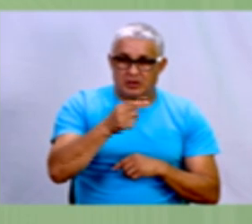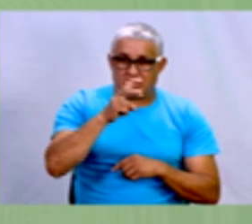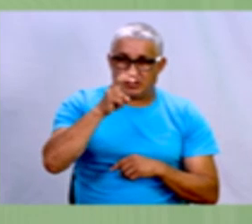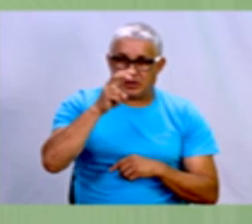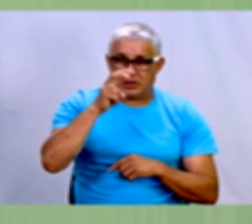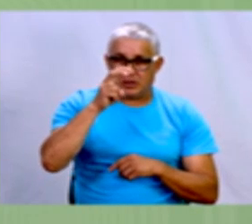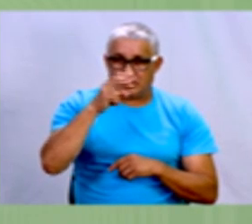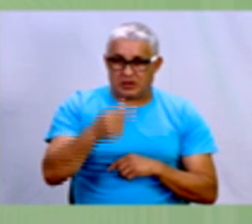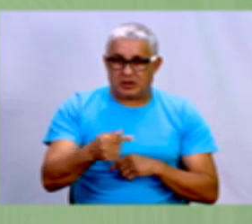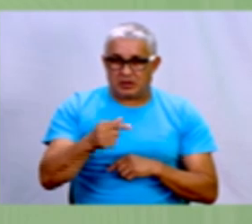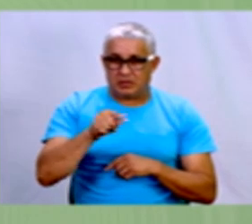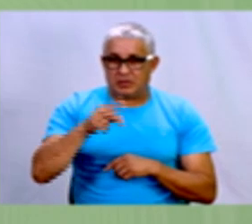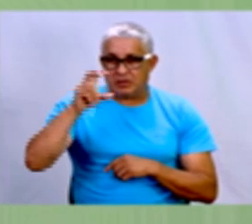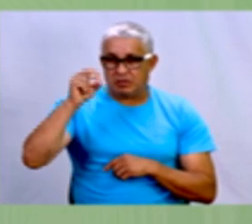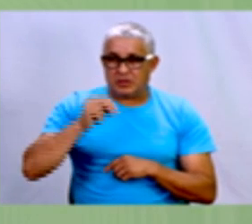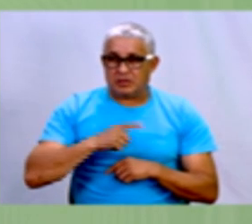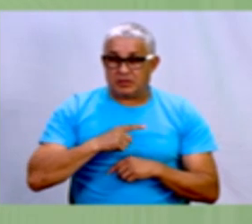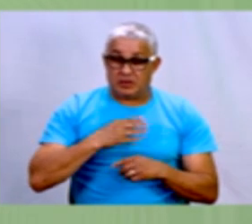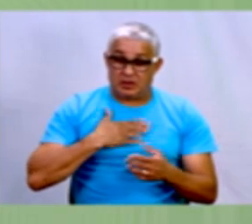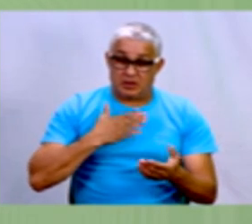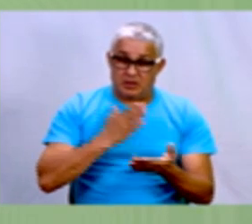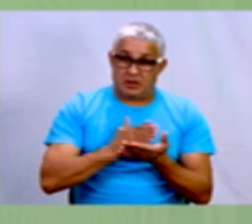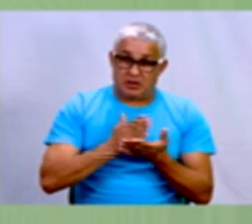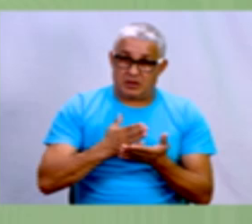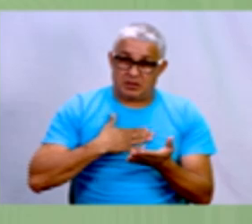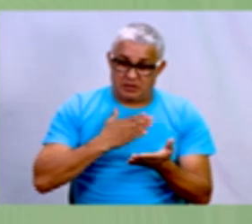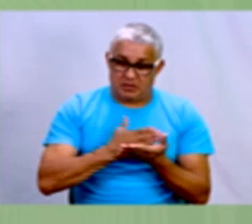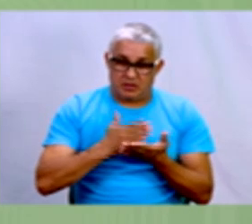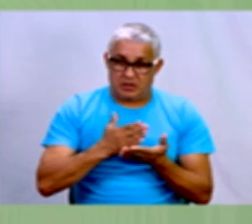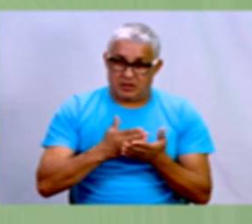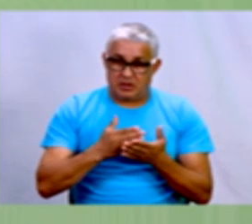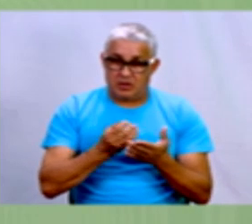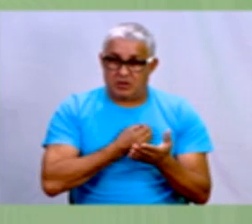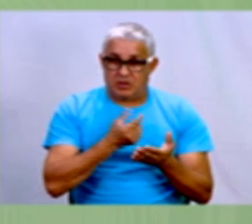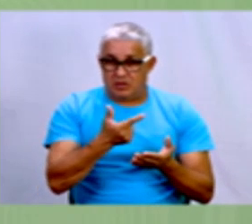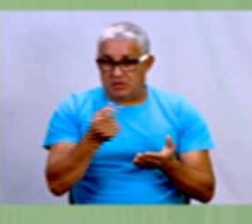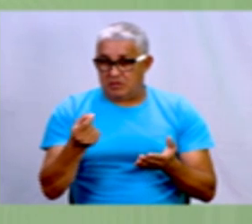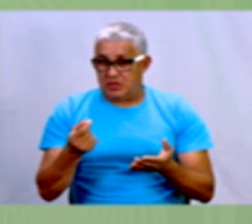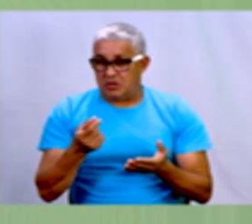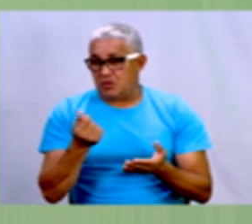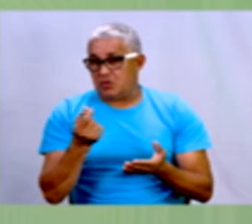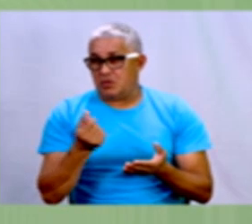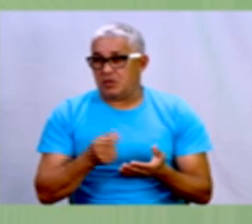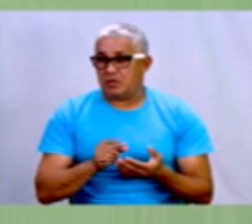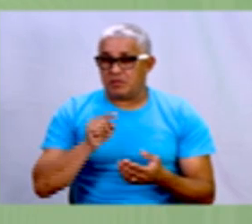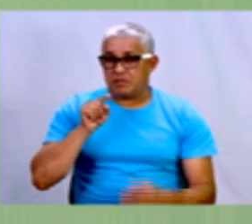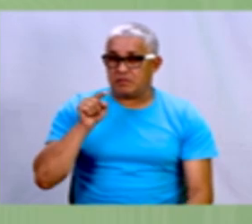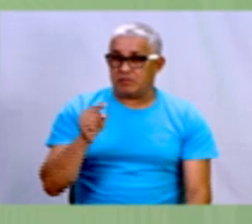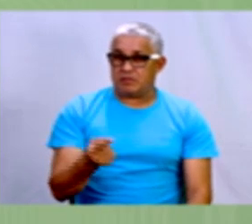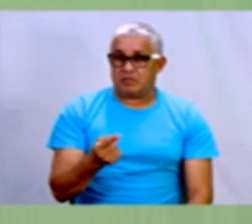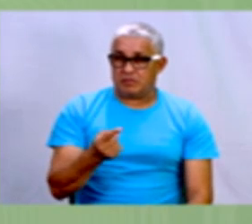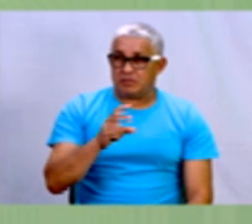757,50. Isso quer dizer que minha parcela de número 20 vai ser no valor de